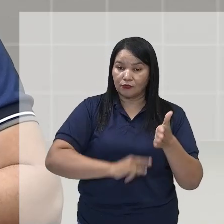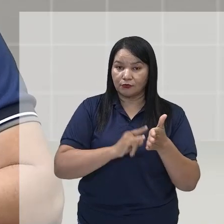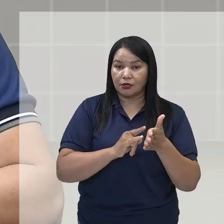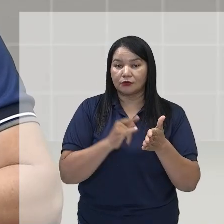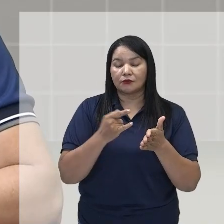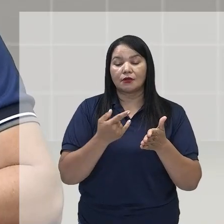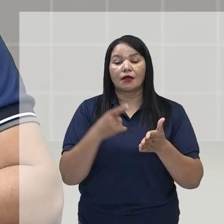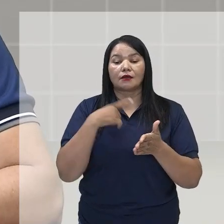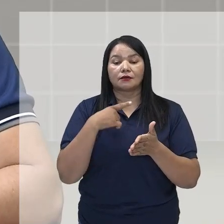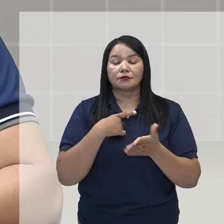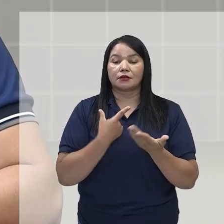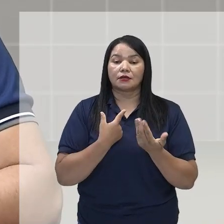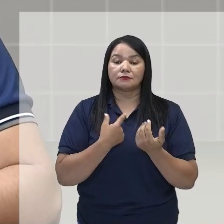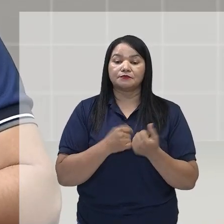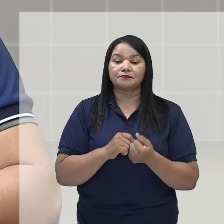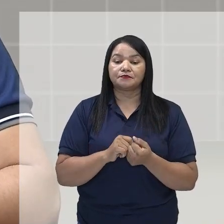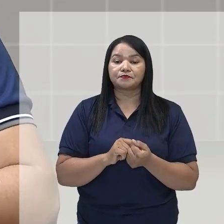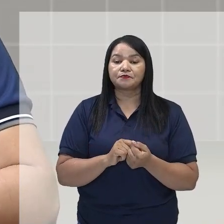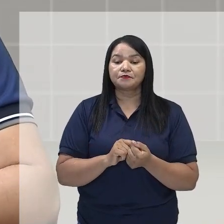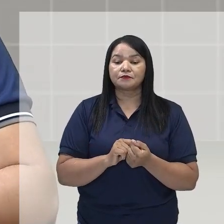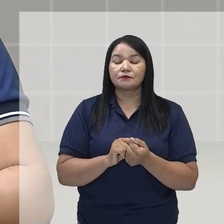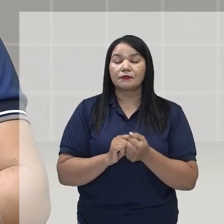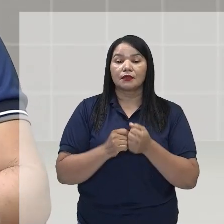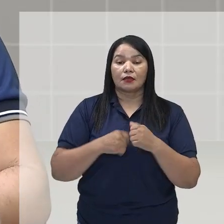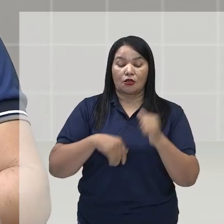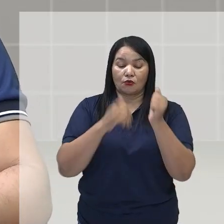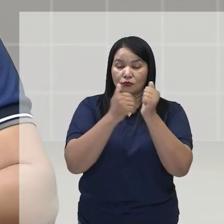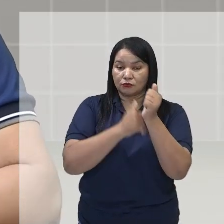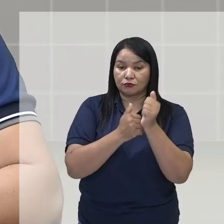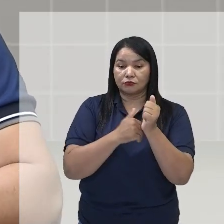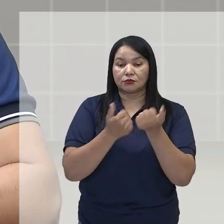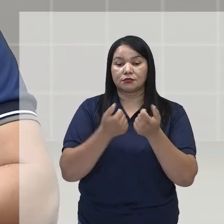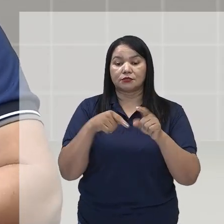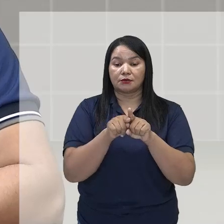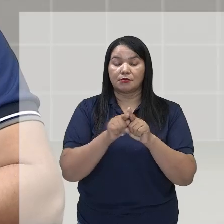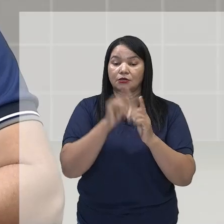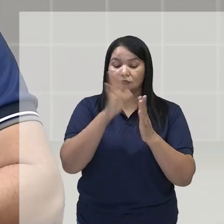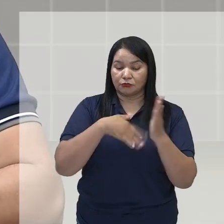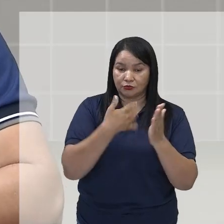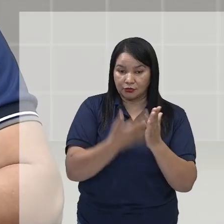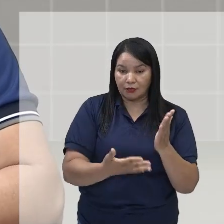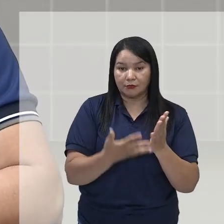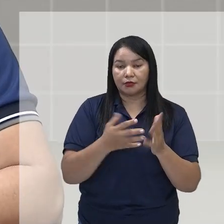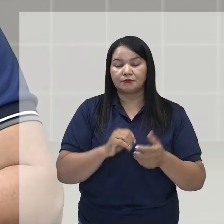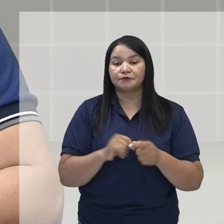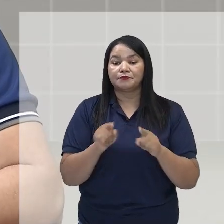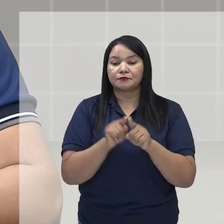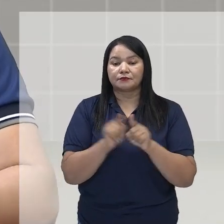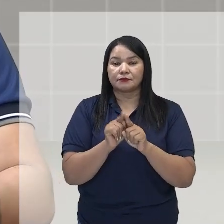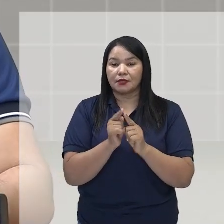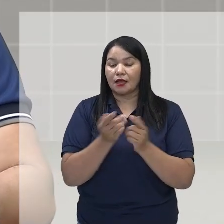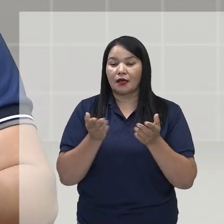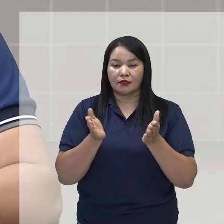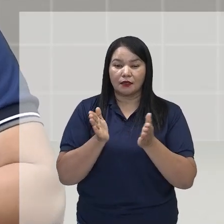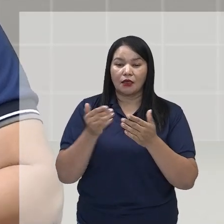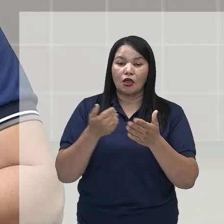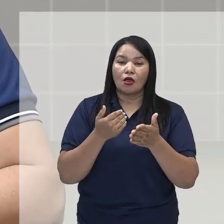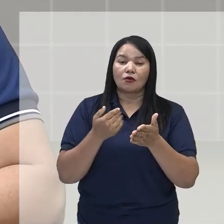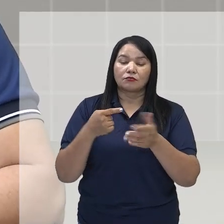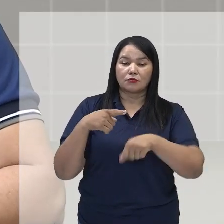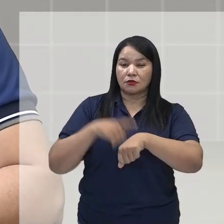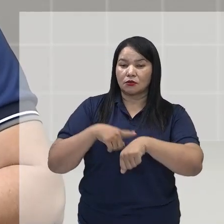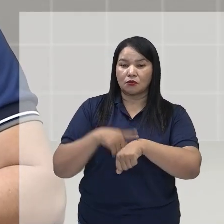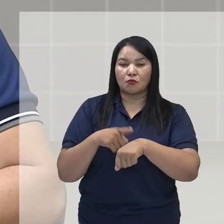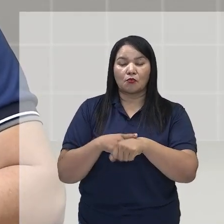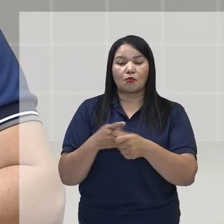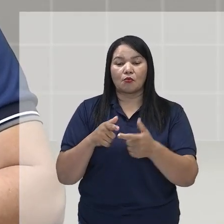receber os logins em uma grande tabela, até aquele momento de corte. Porém, o nosso velho painel